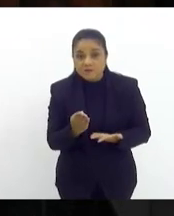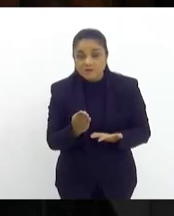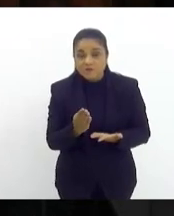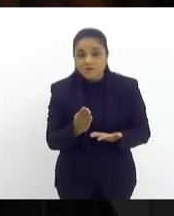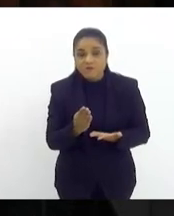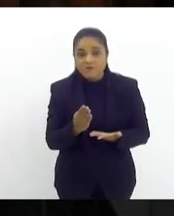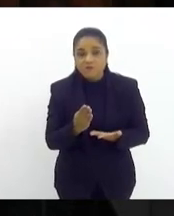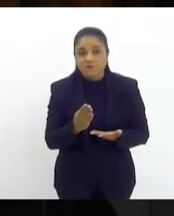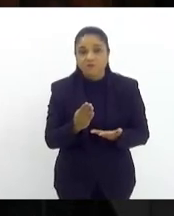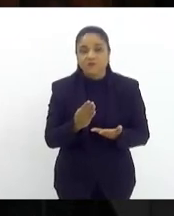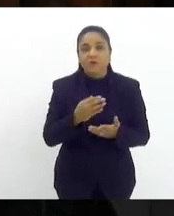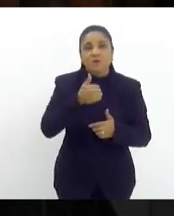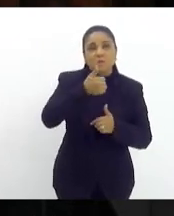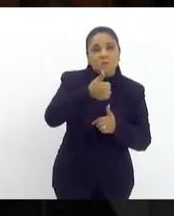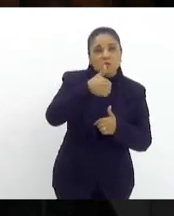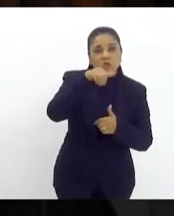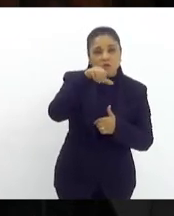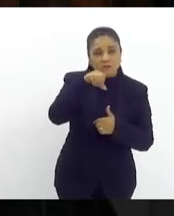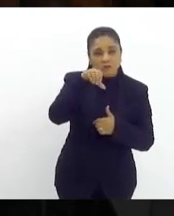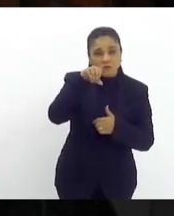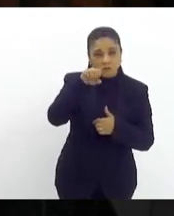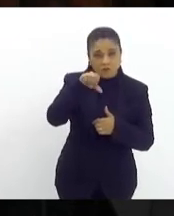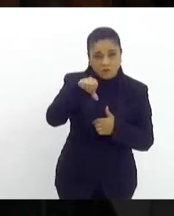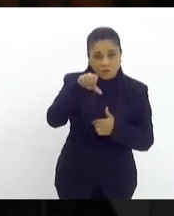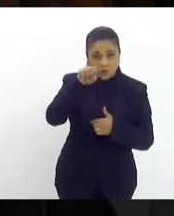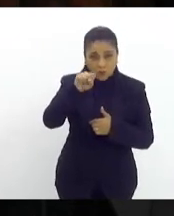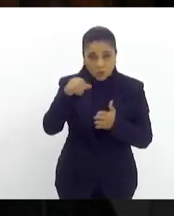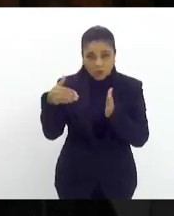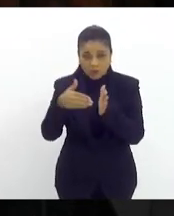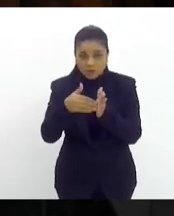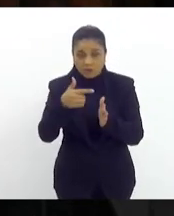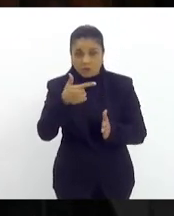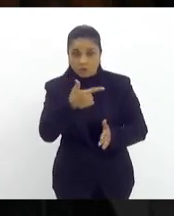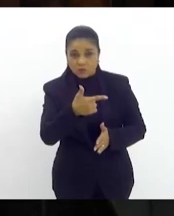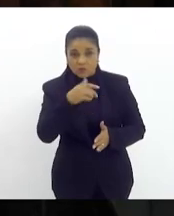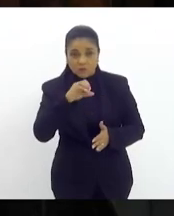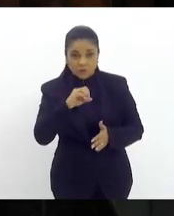de 98 a 2022